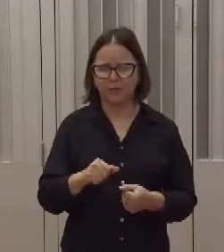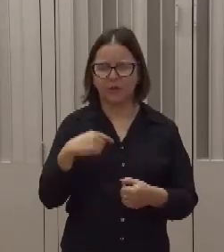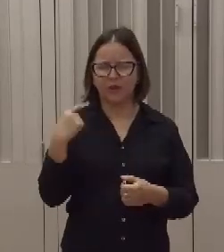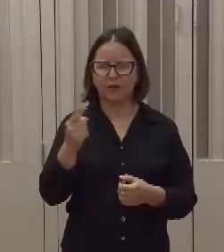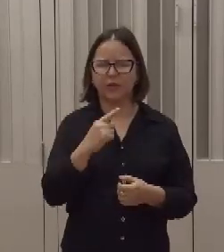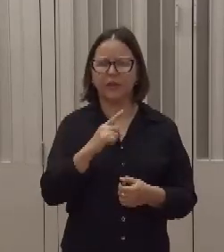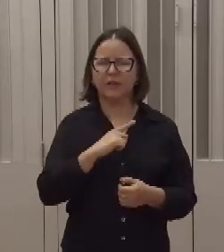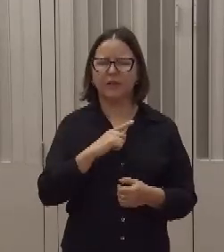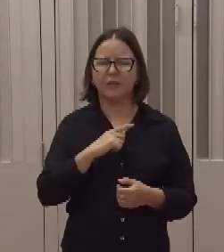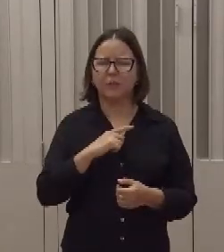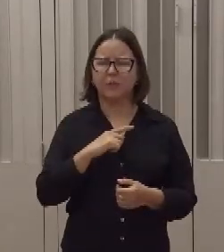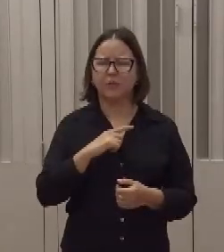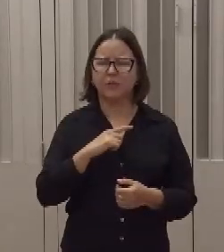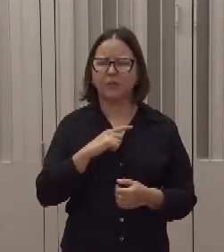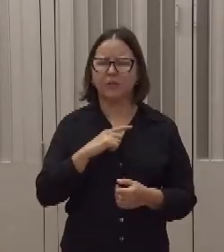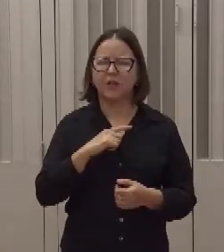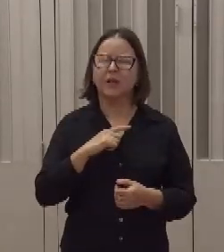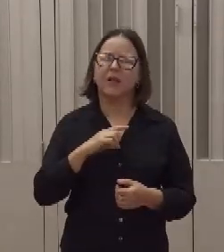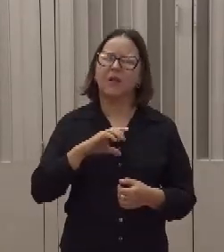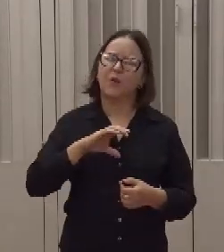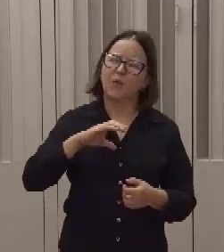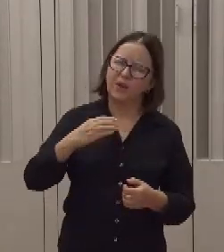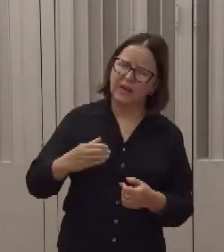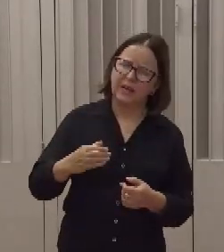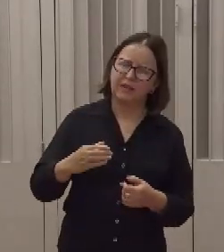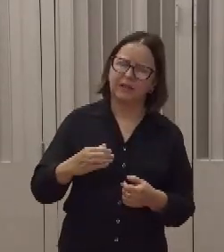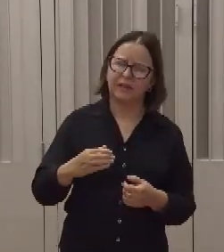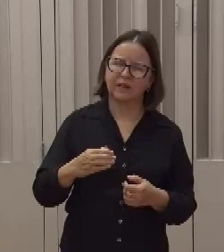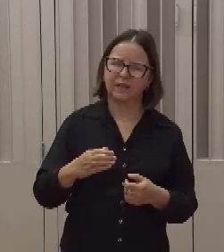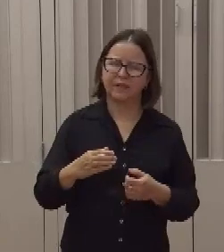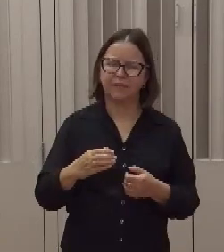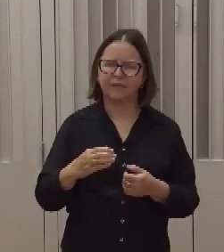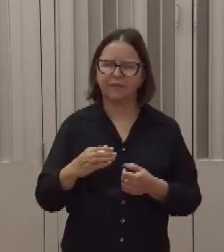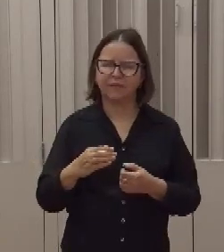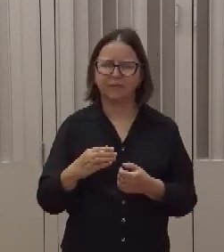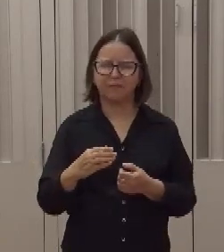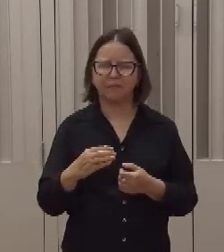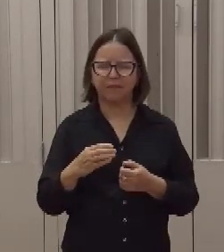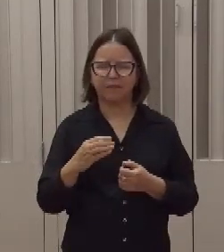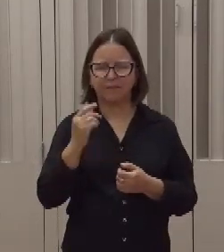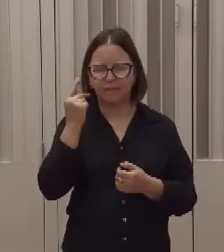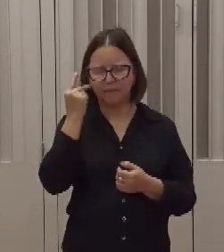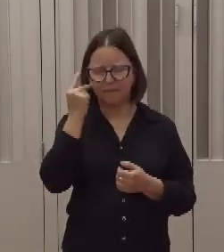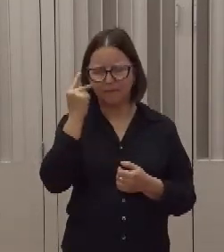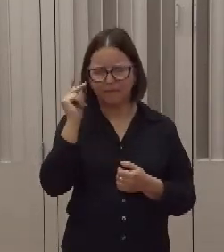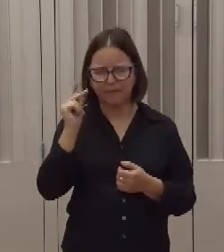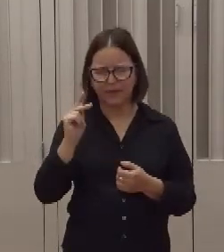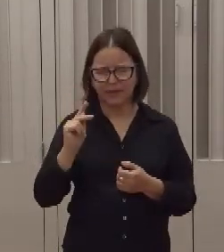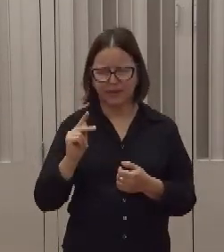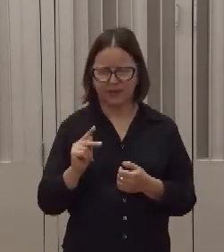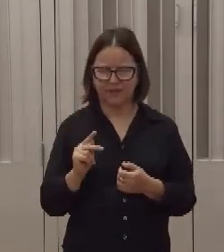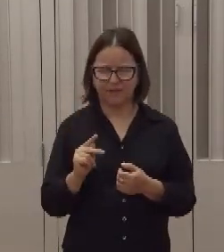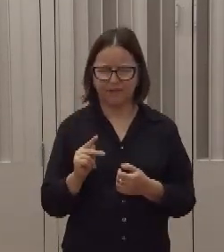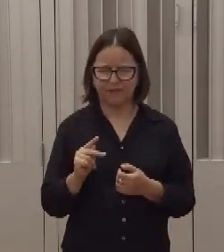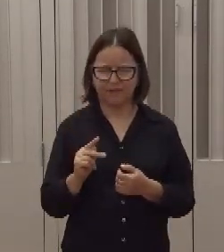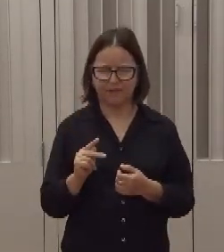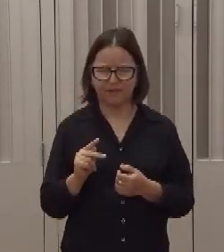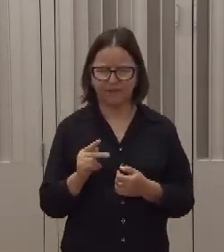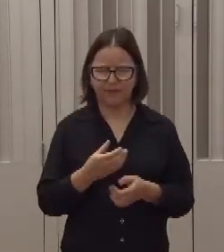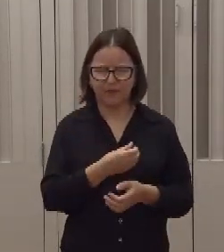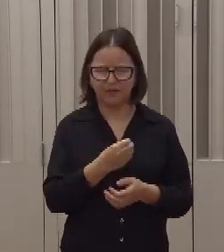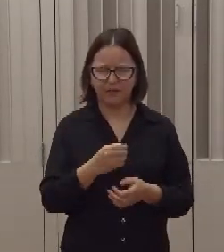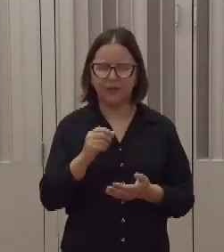para empreender em áreas da vida que requerem realmente a verdade da